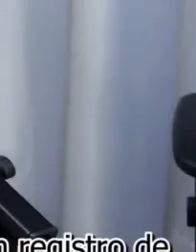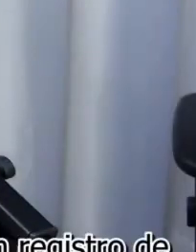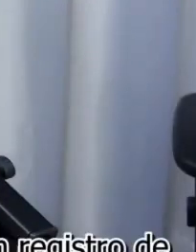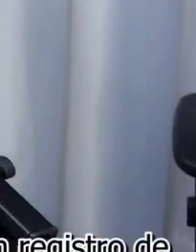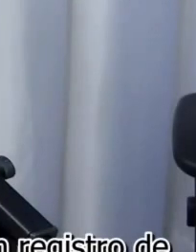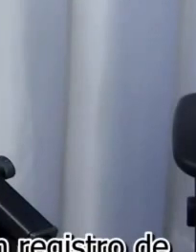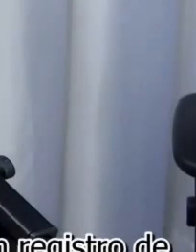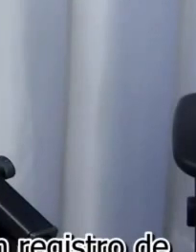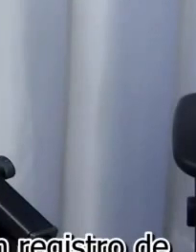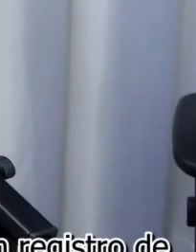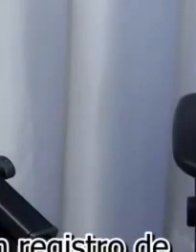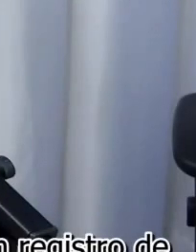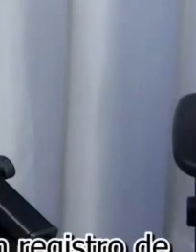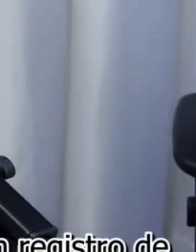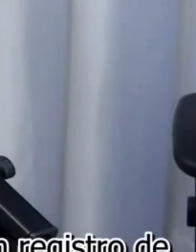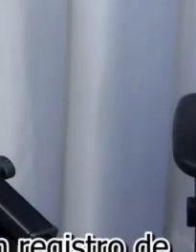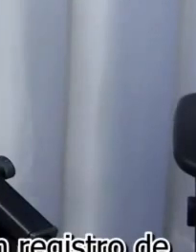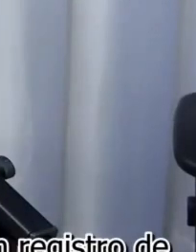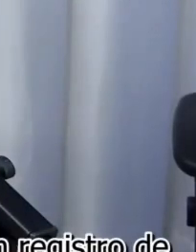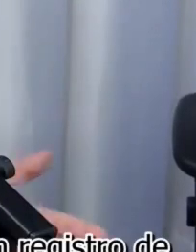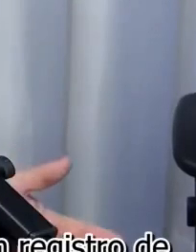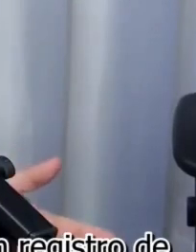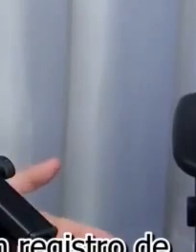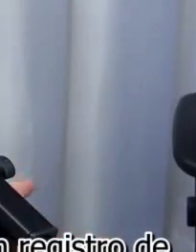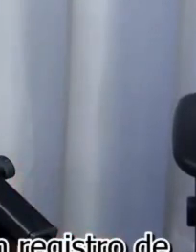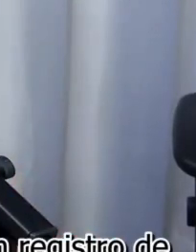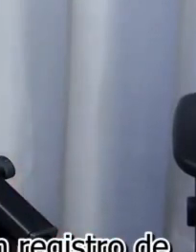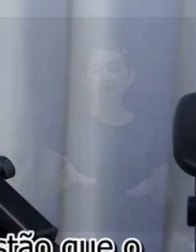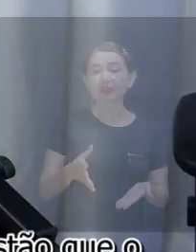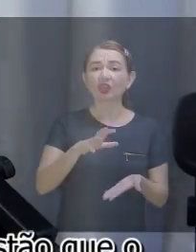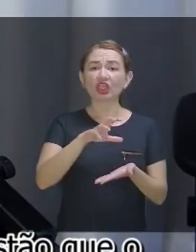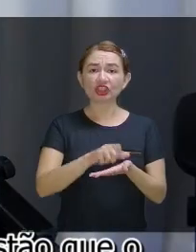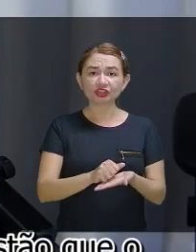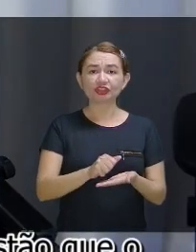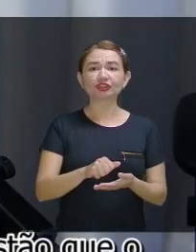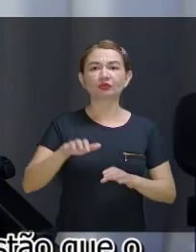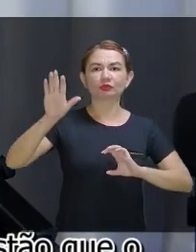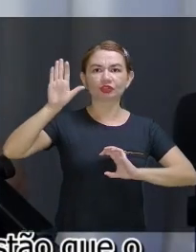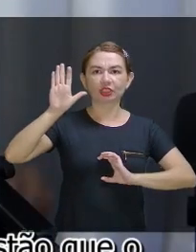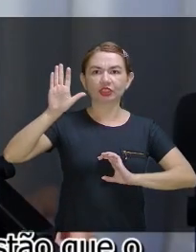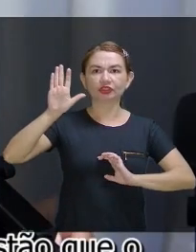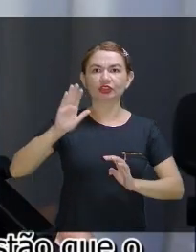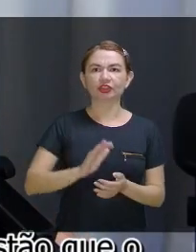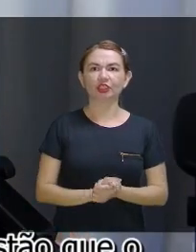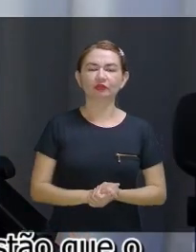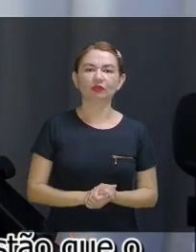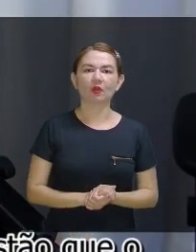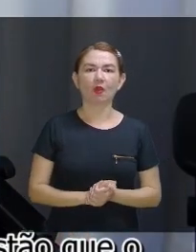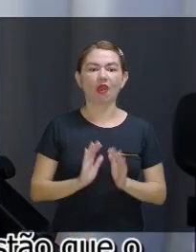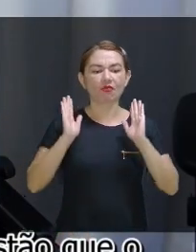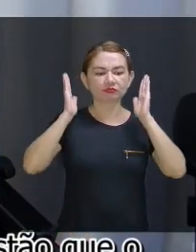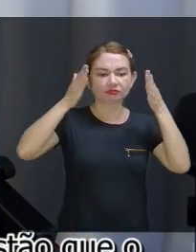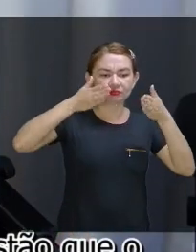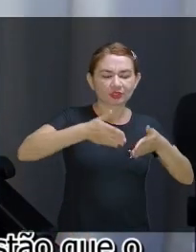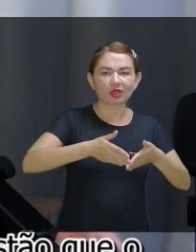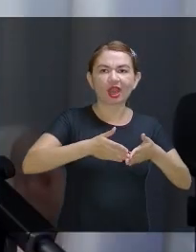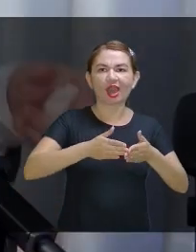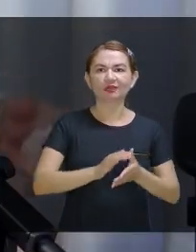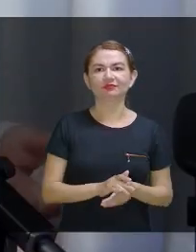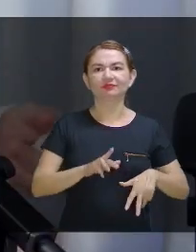pode pegar e apenas preencher números e lançar um registro de candidatura sem olhar para essa questão, que é uma questão